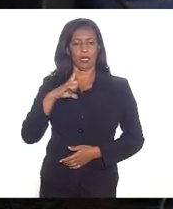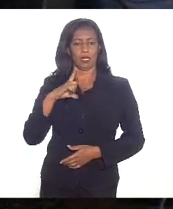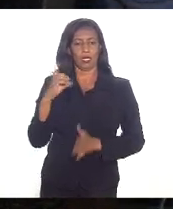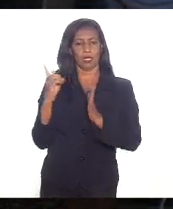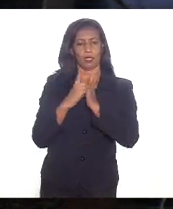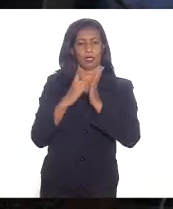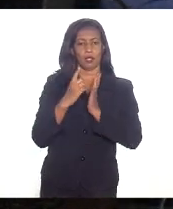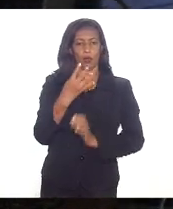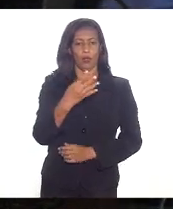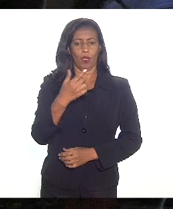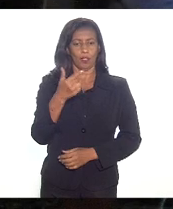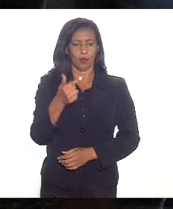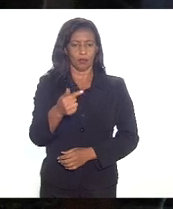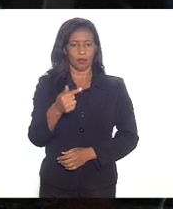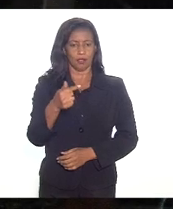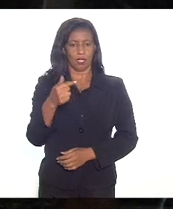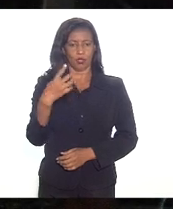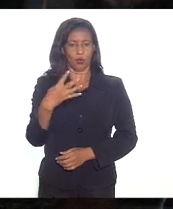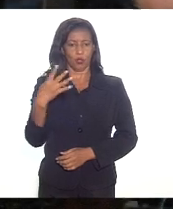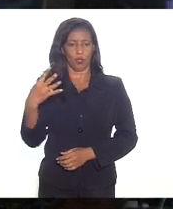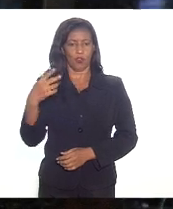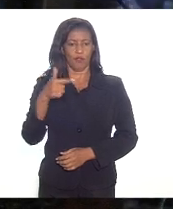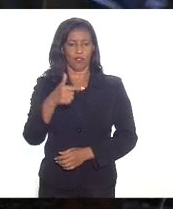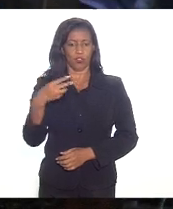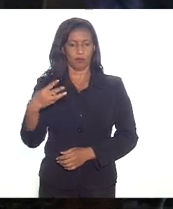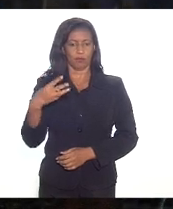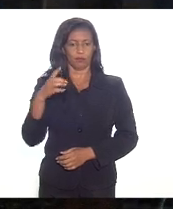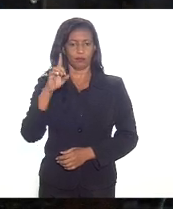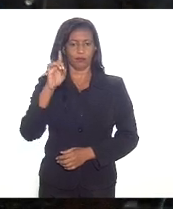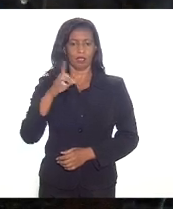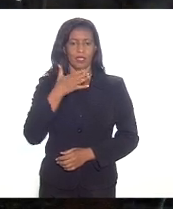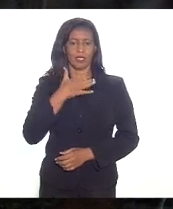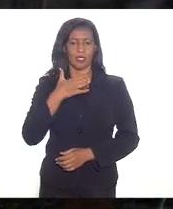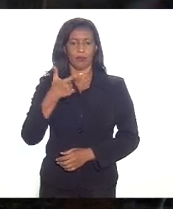decreto 47.422, de 23 de dezembro de 2020,